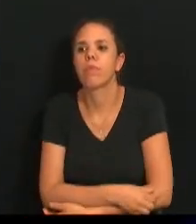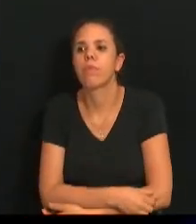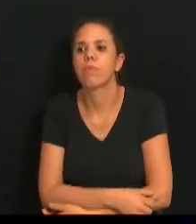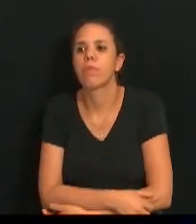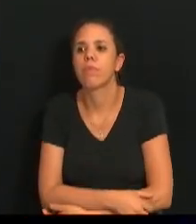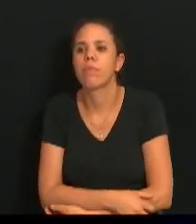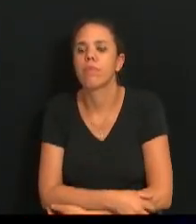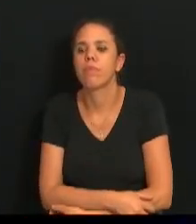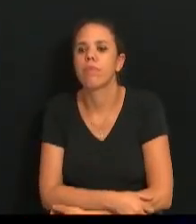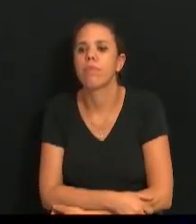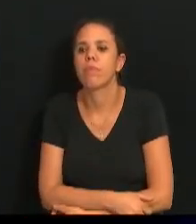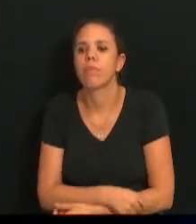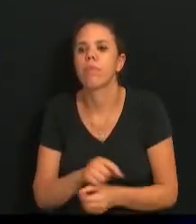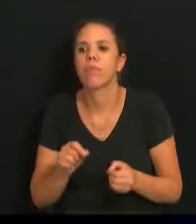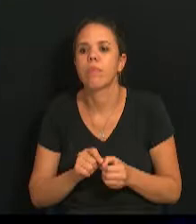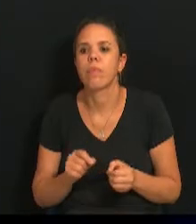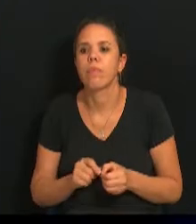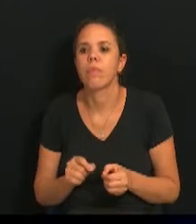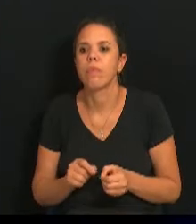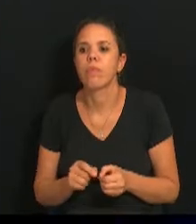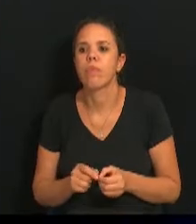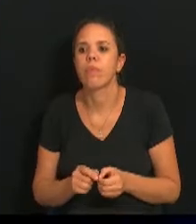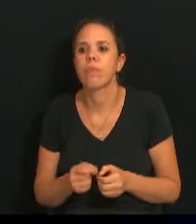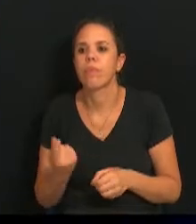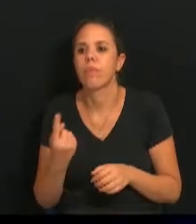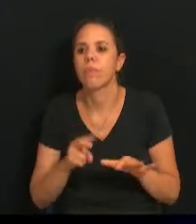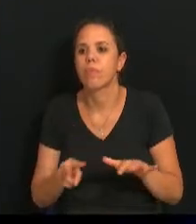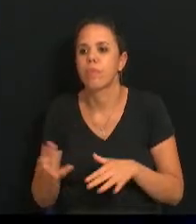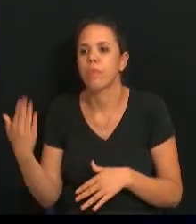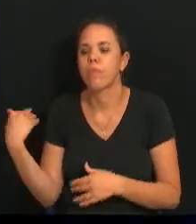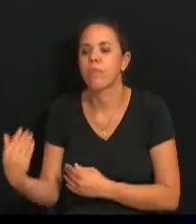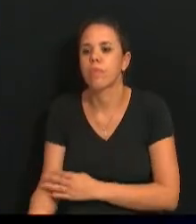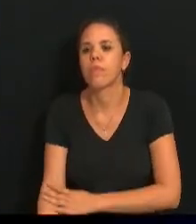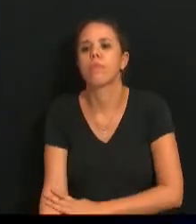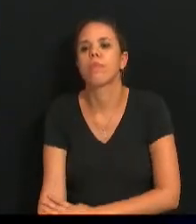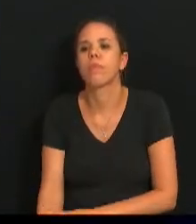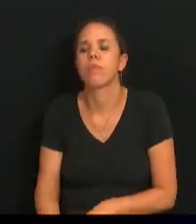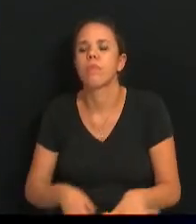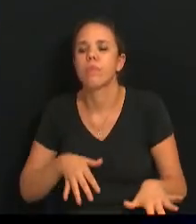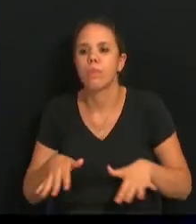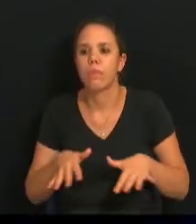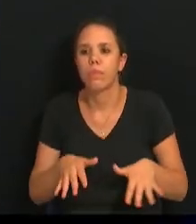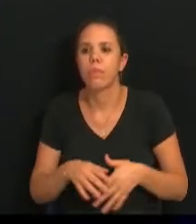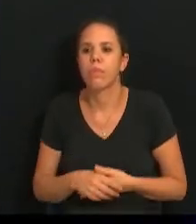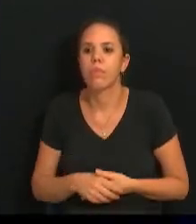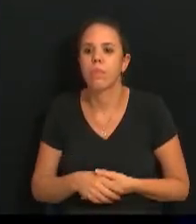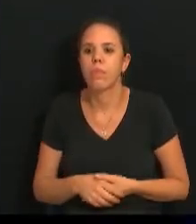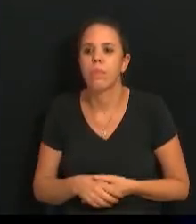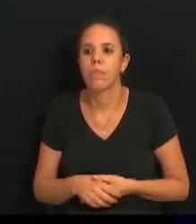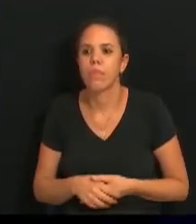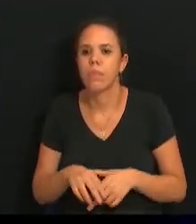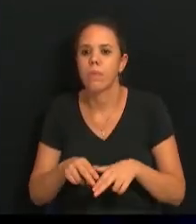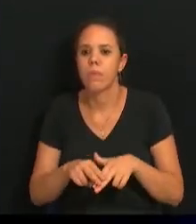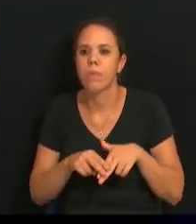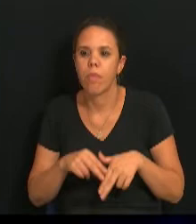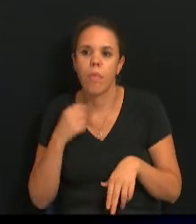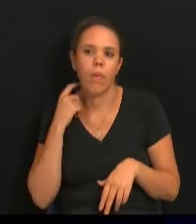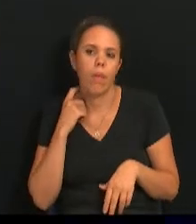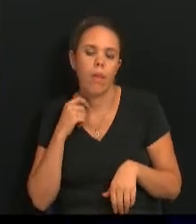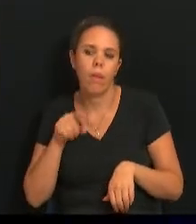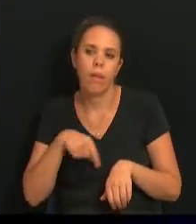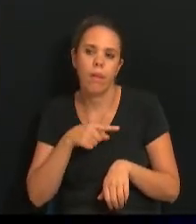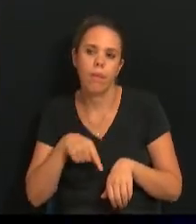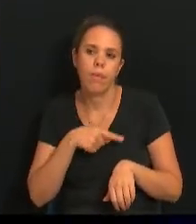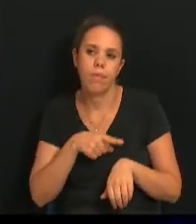Nós fizemos, há uma semana atrás, um movimento por conta da questão das horas